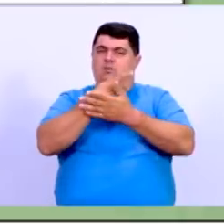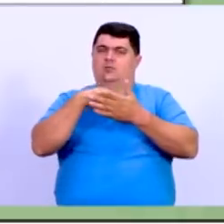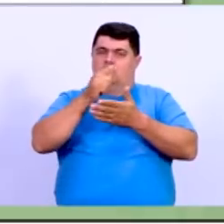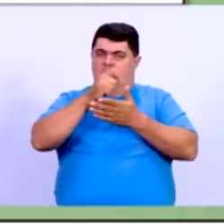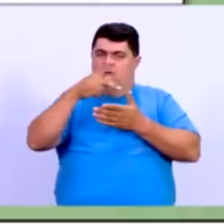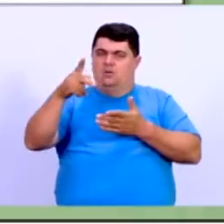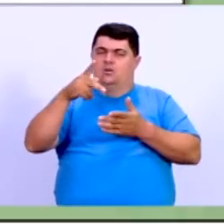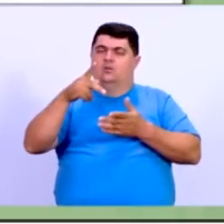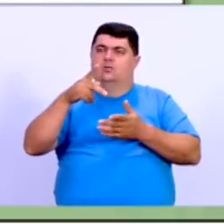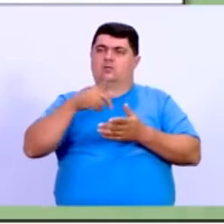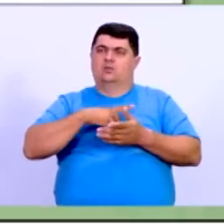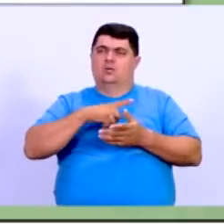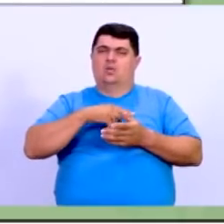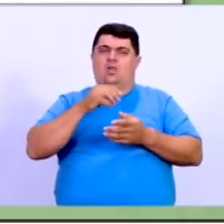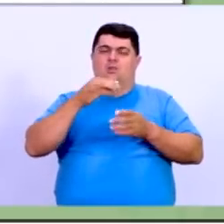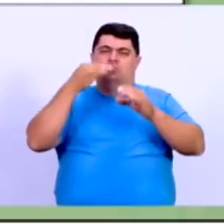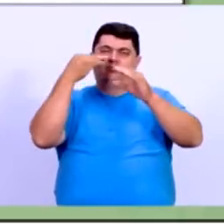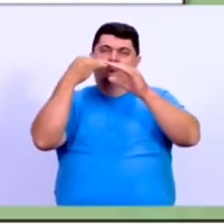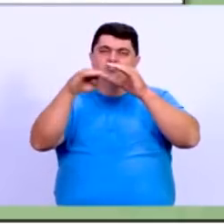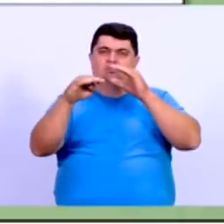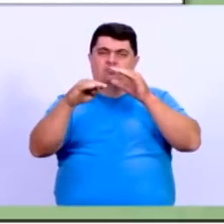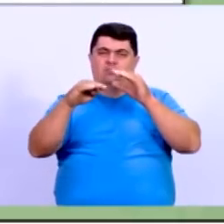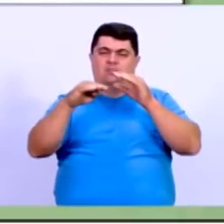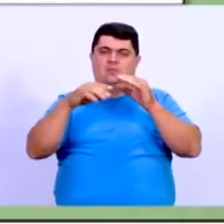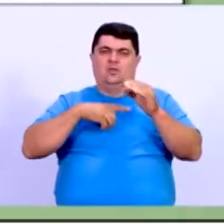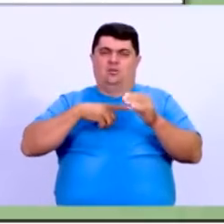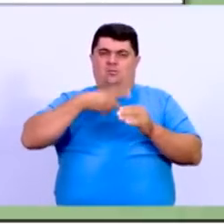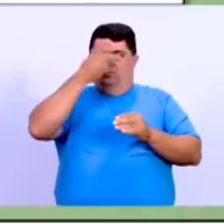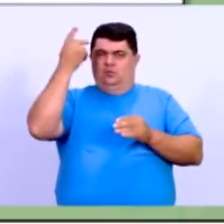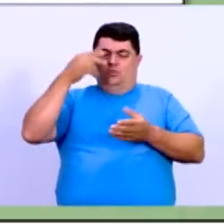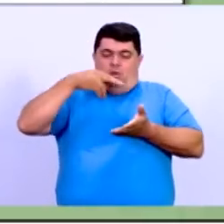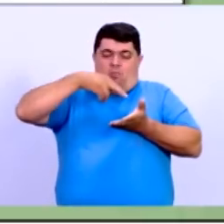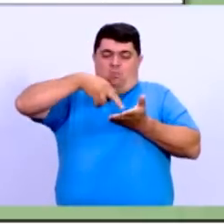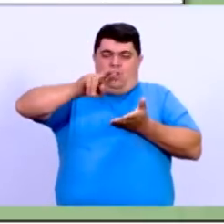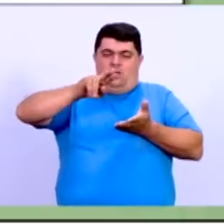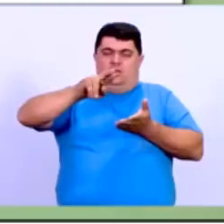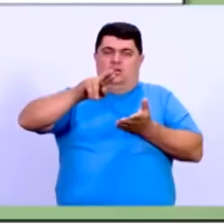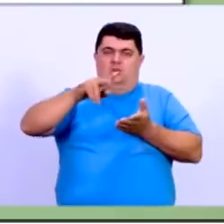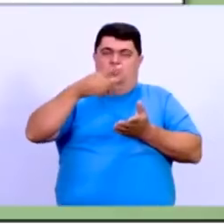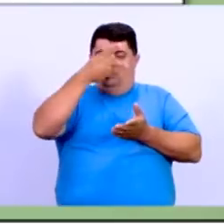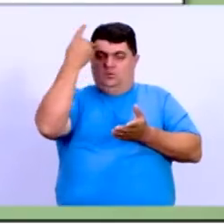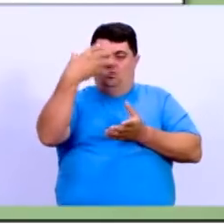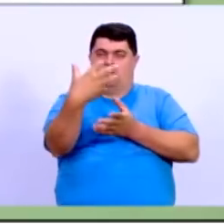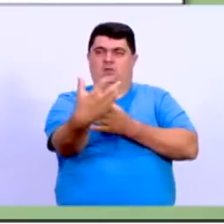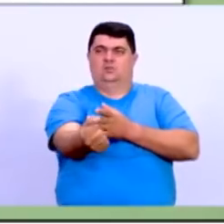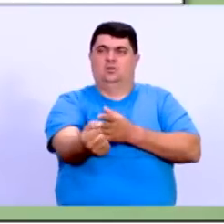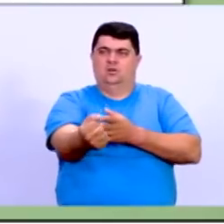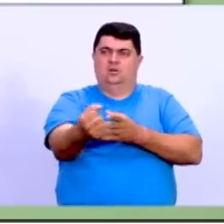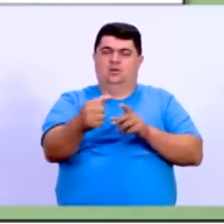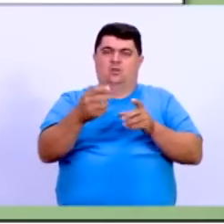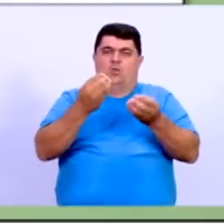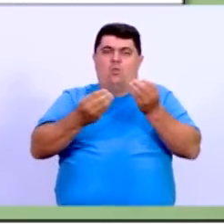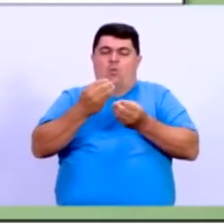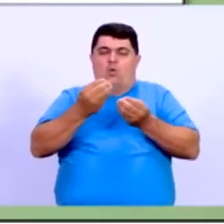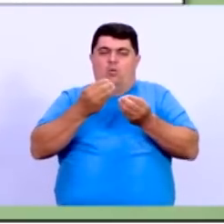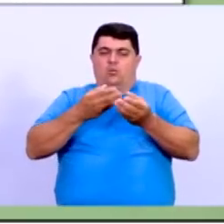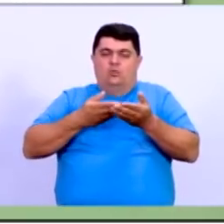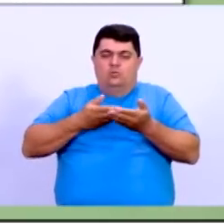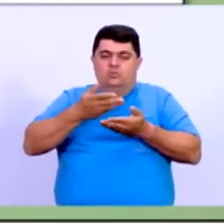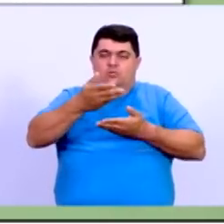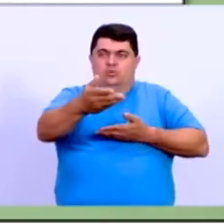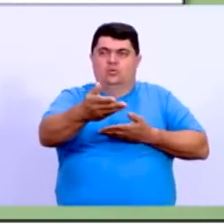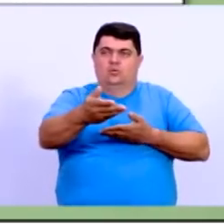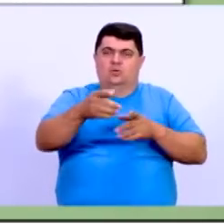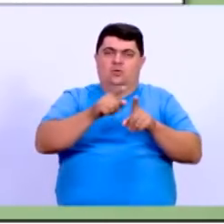só, mensagem, transmissor, receptor, meio e protocolo. Acompanhe